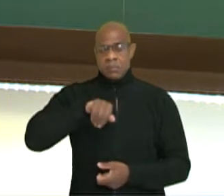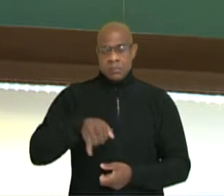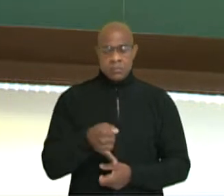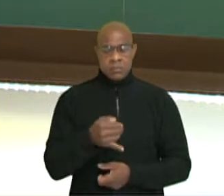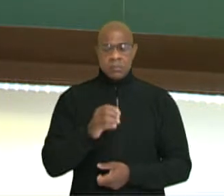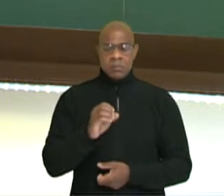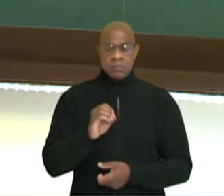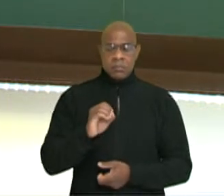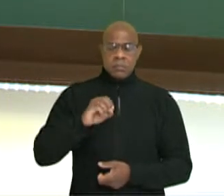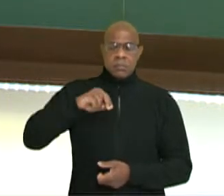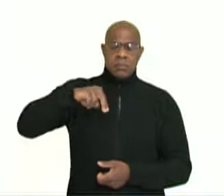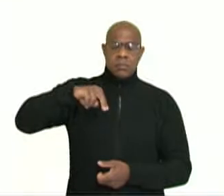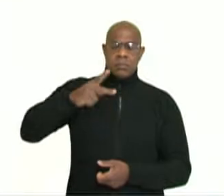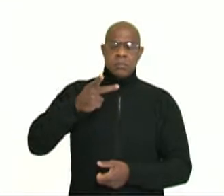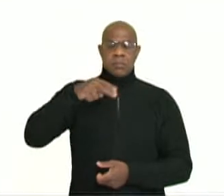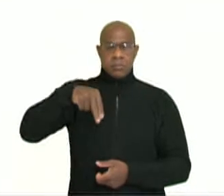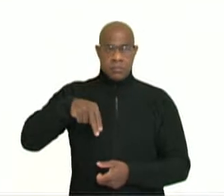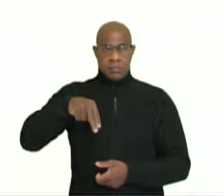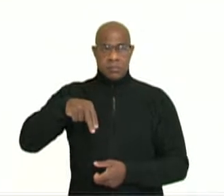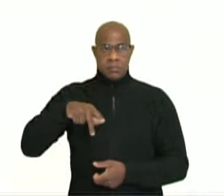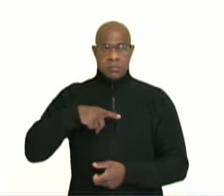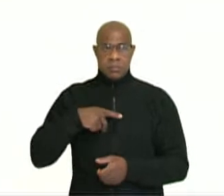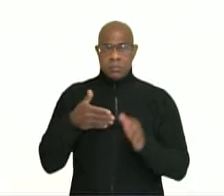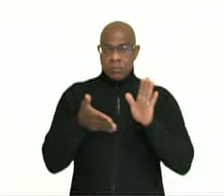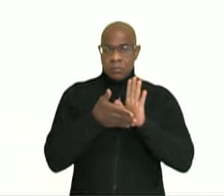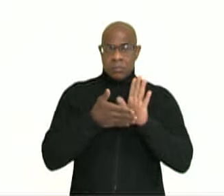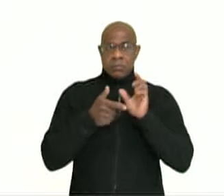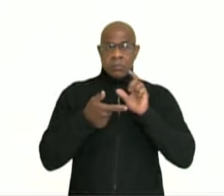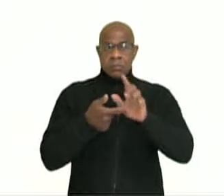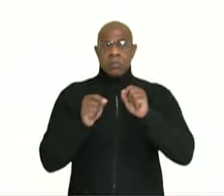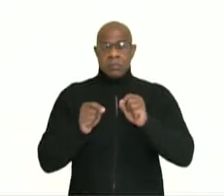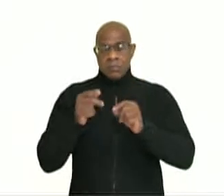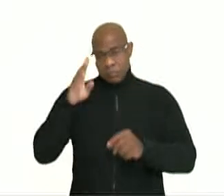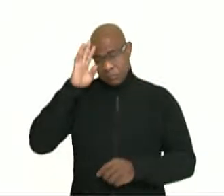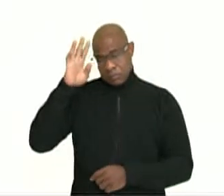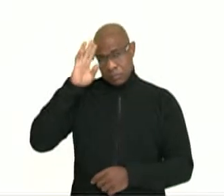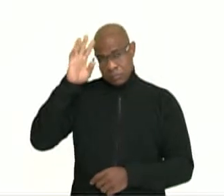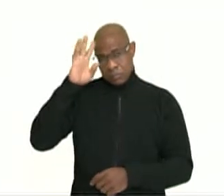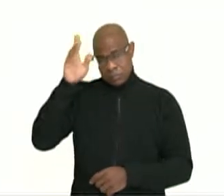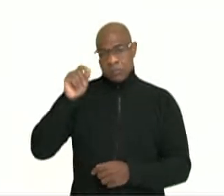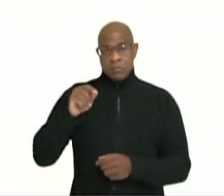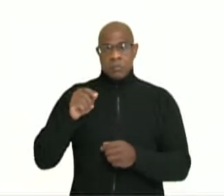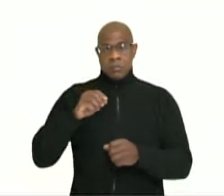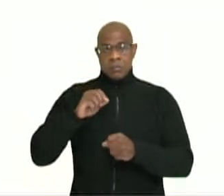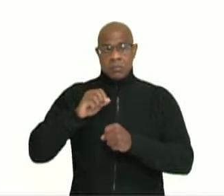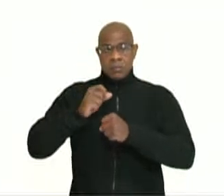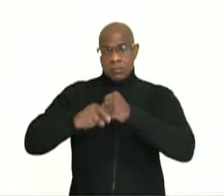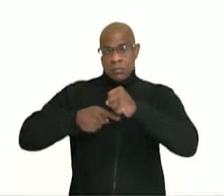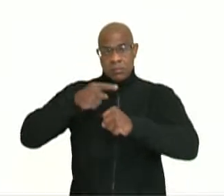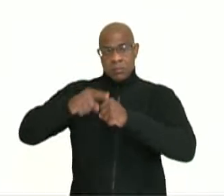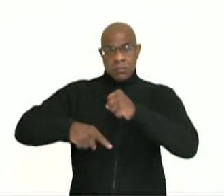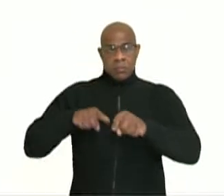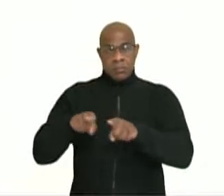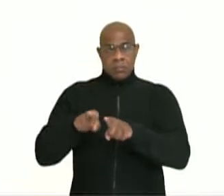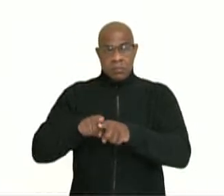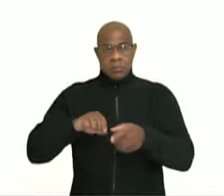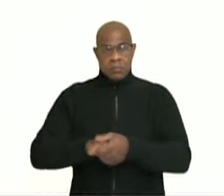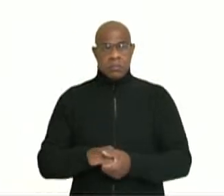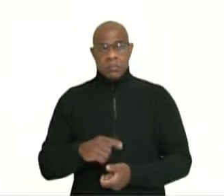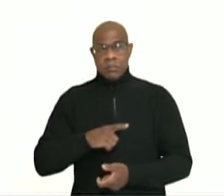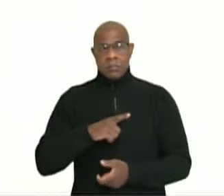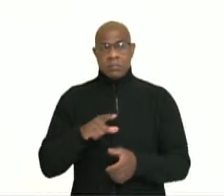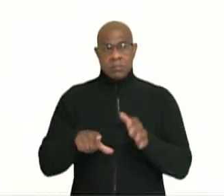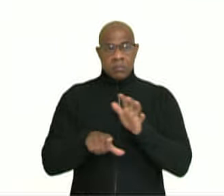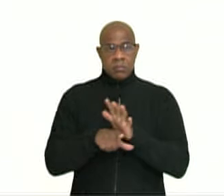Dalton, que propôs a sua teoria atômica, colocando pela primeira vez o conceito de átomo e também fez a lei das proporções múltiplas,